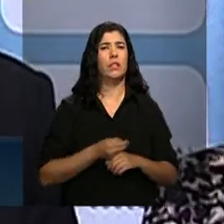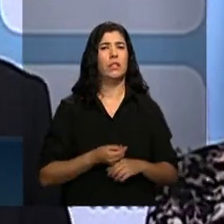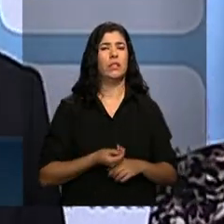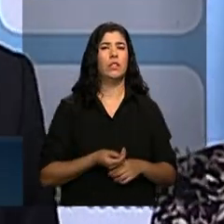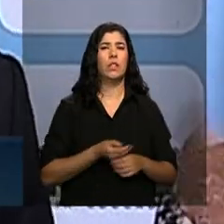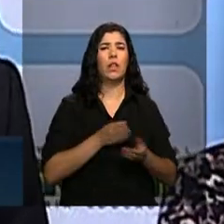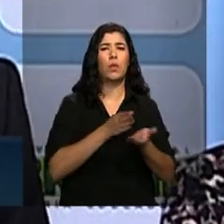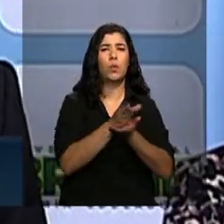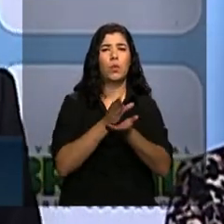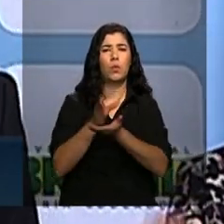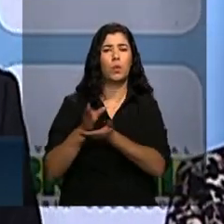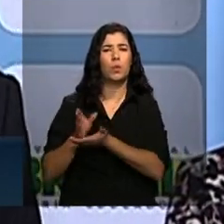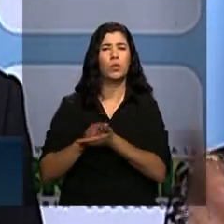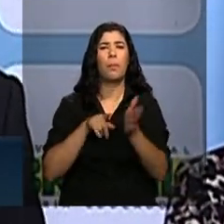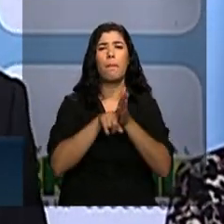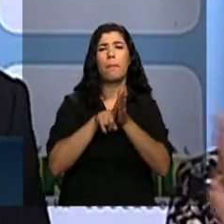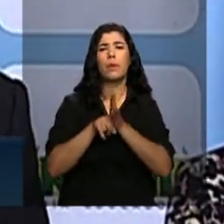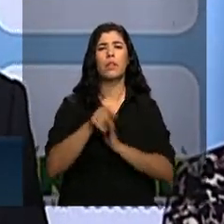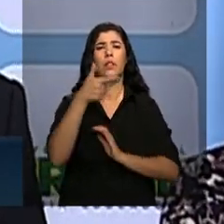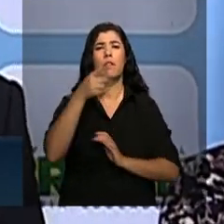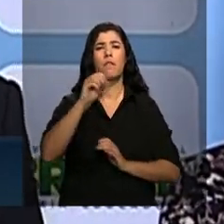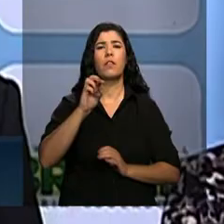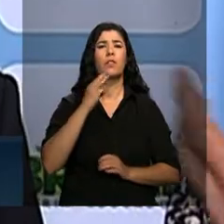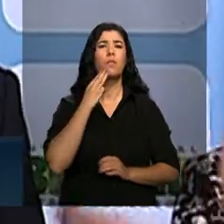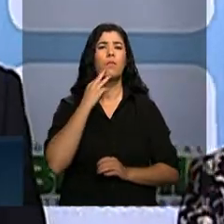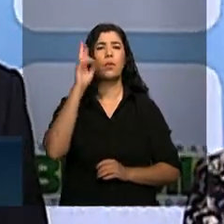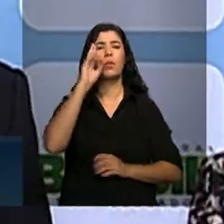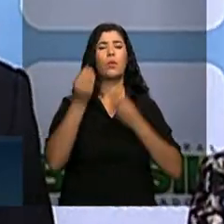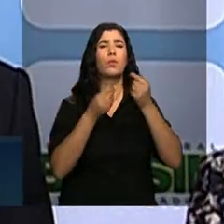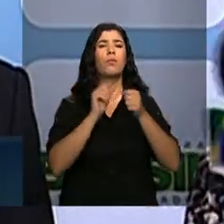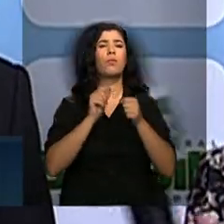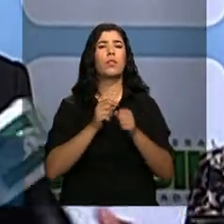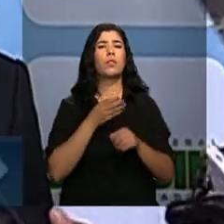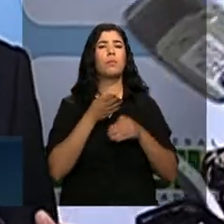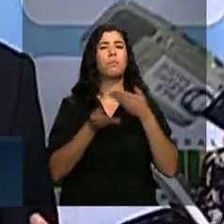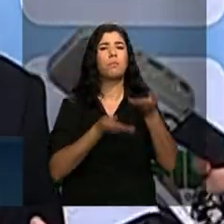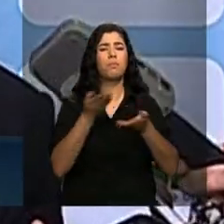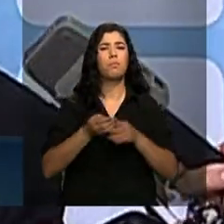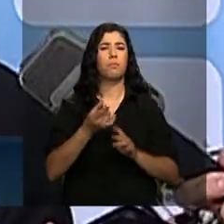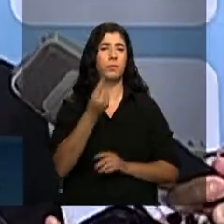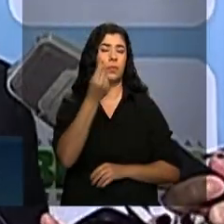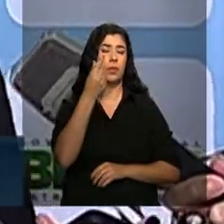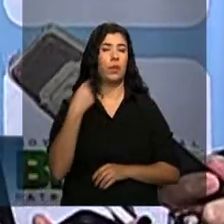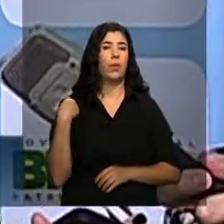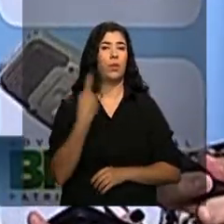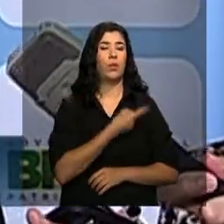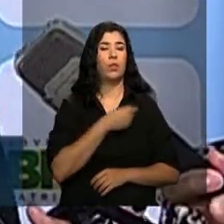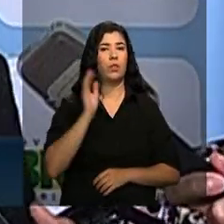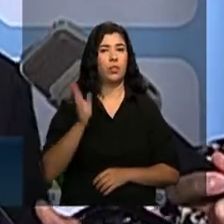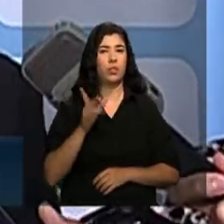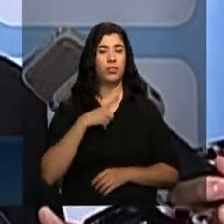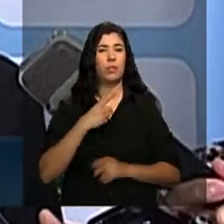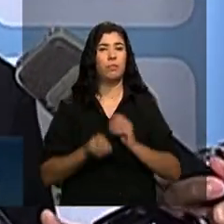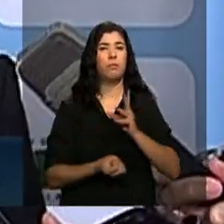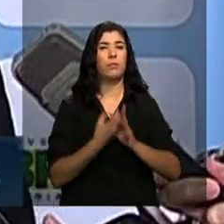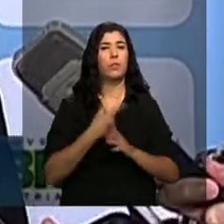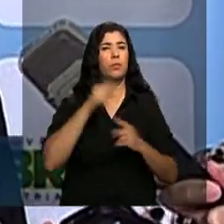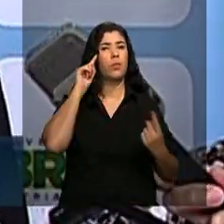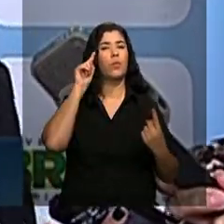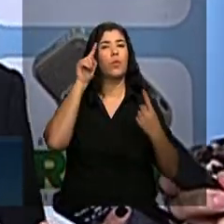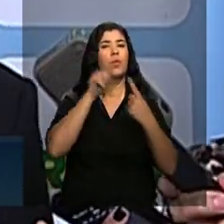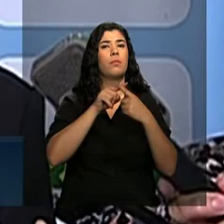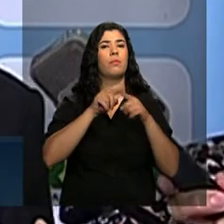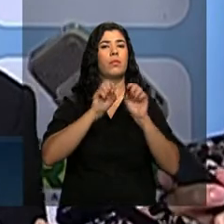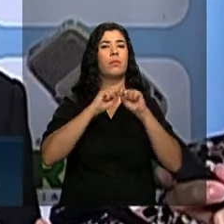anos para pesquisa. Queria que o senhor falasse um pouquinho como que vai ser investido esse dinheiro. Nós estamos, inclusive, um dos objetivos desse